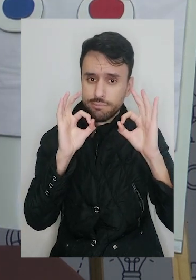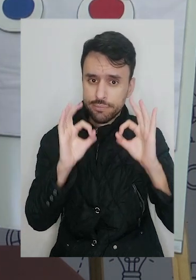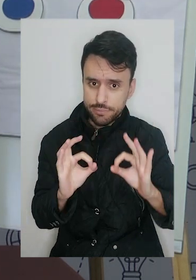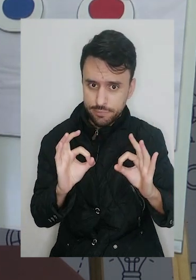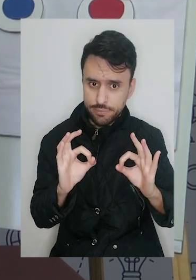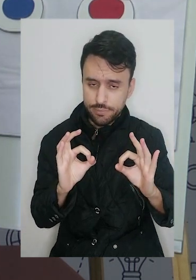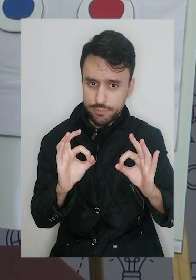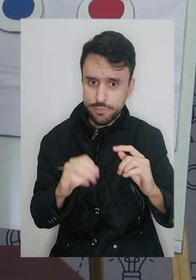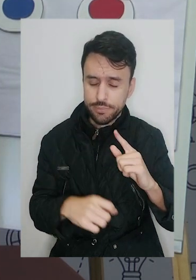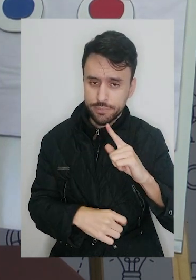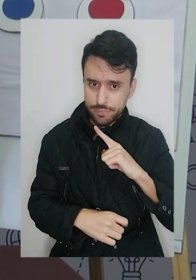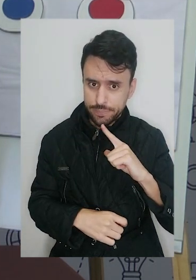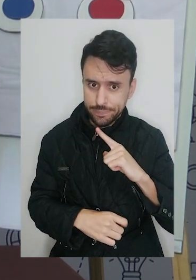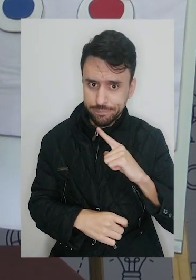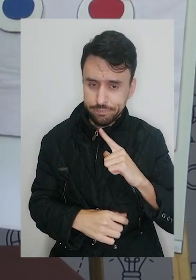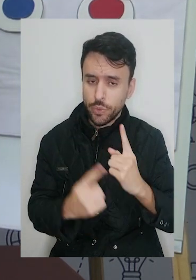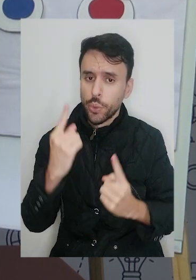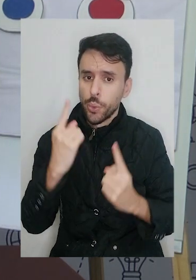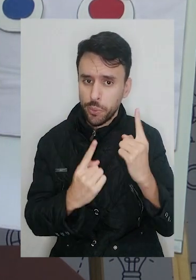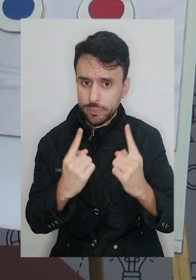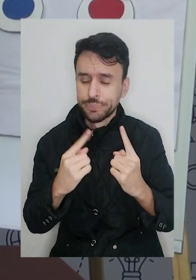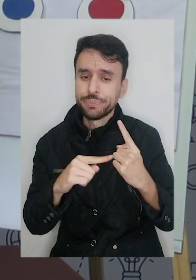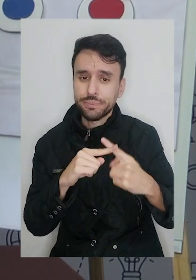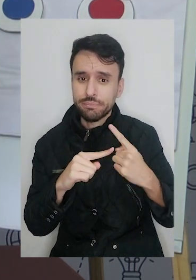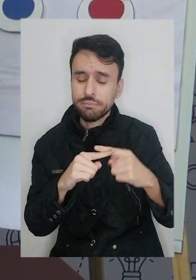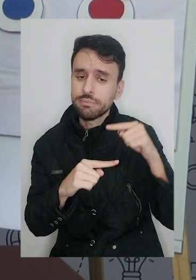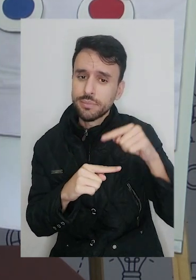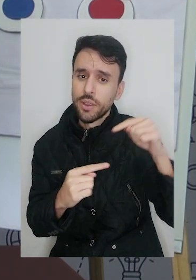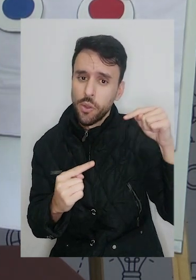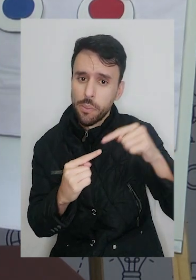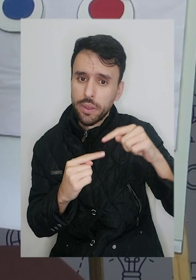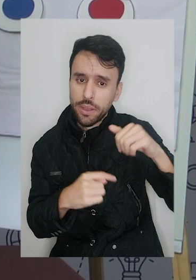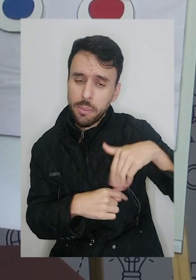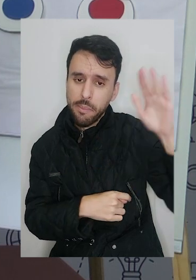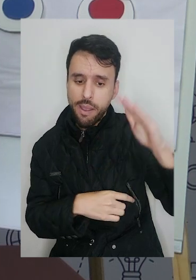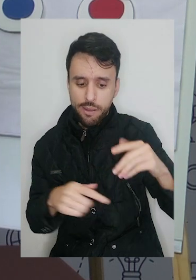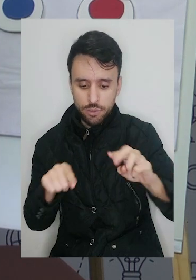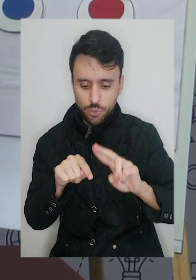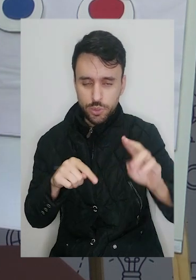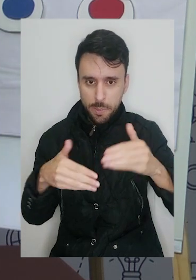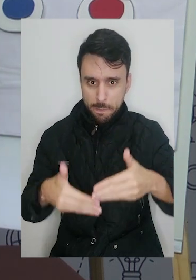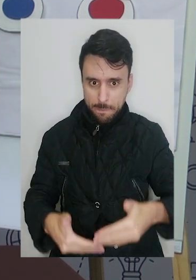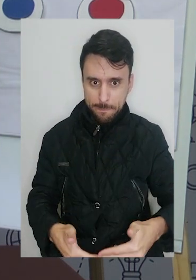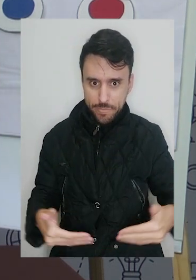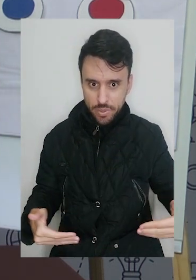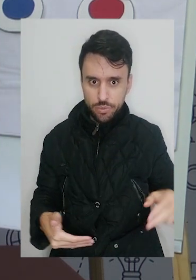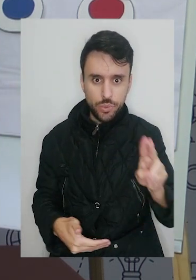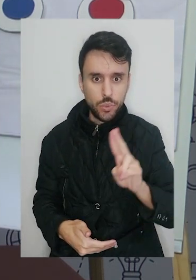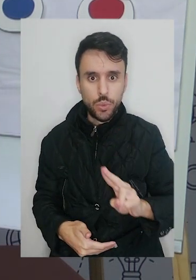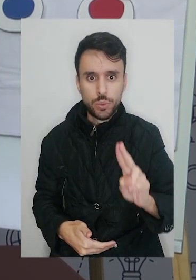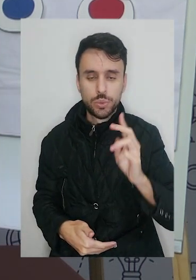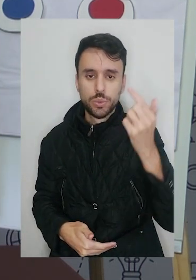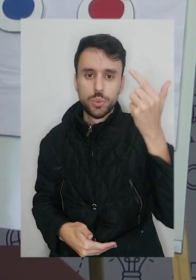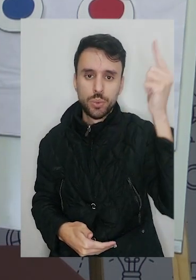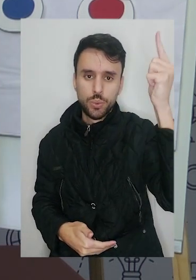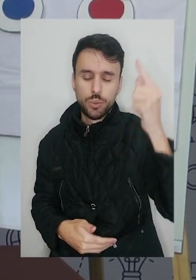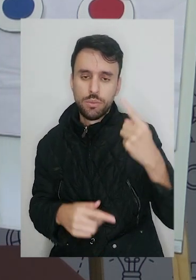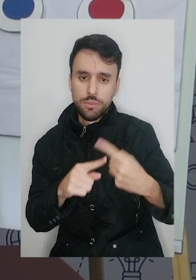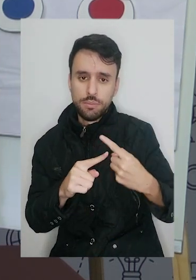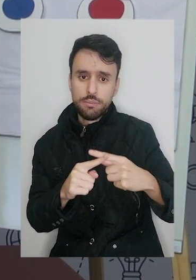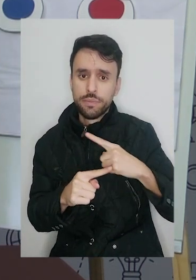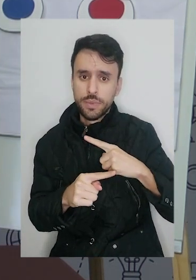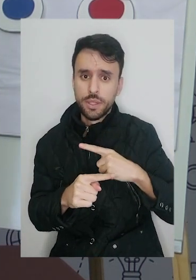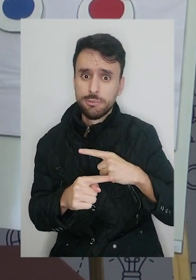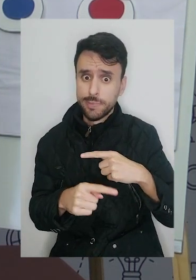o calor, está vestido para o calor. É esse estudante aqui, de bermuda, regata e está até descalço. Então